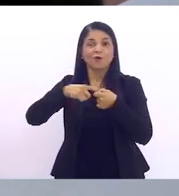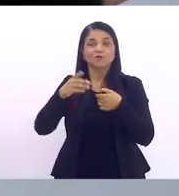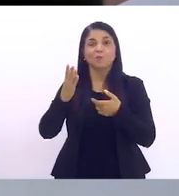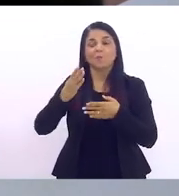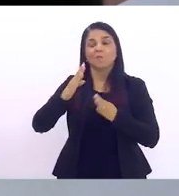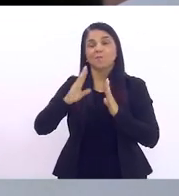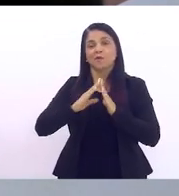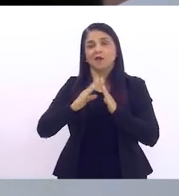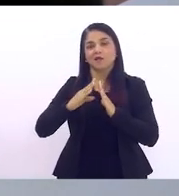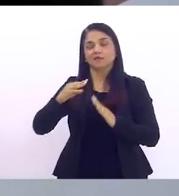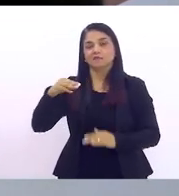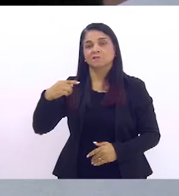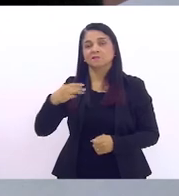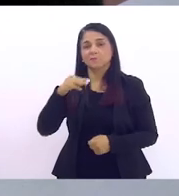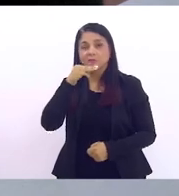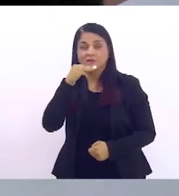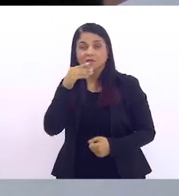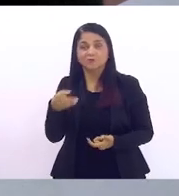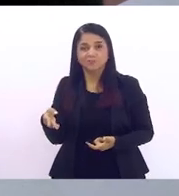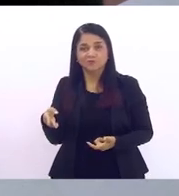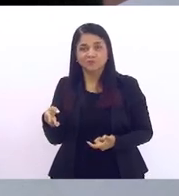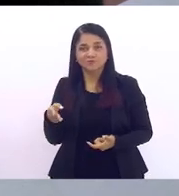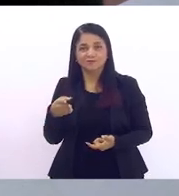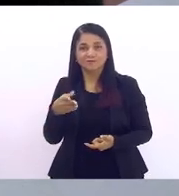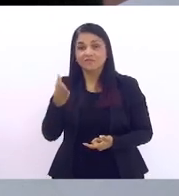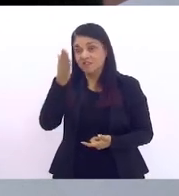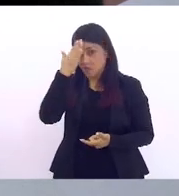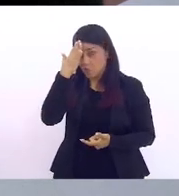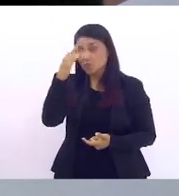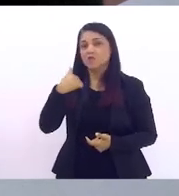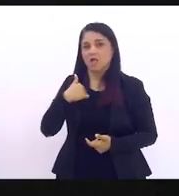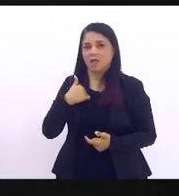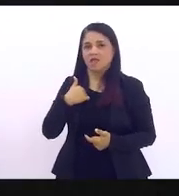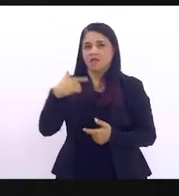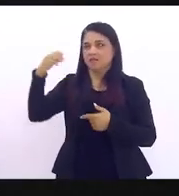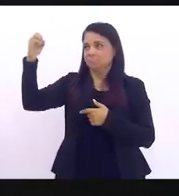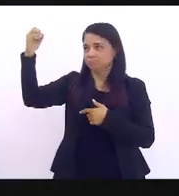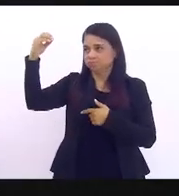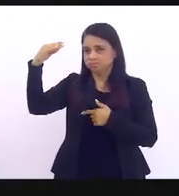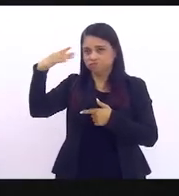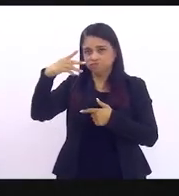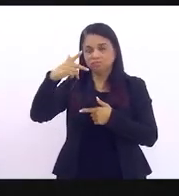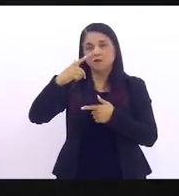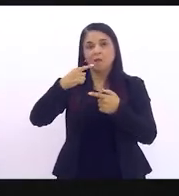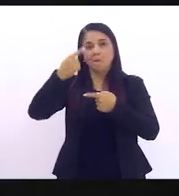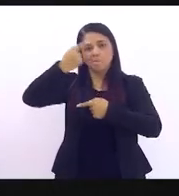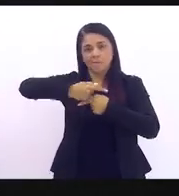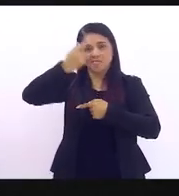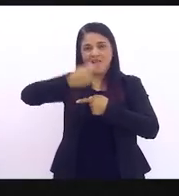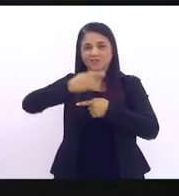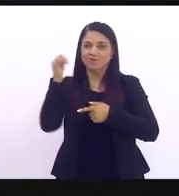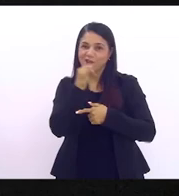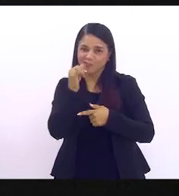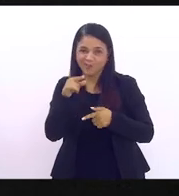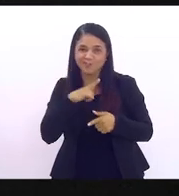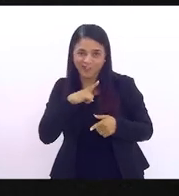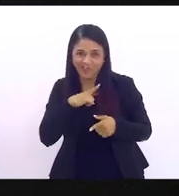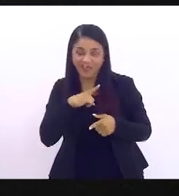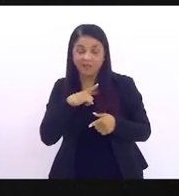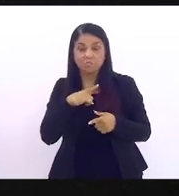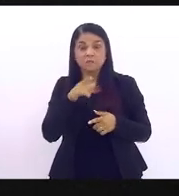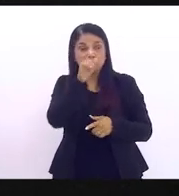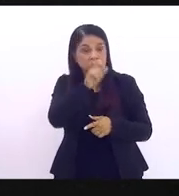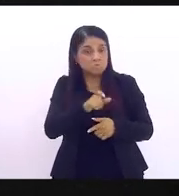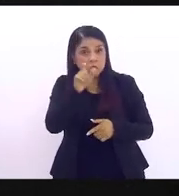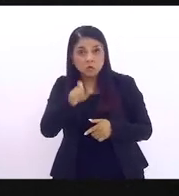Muriqui eu não sei eu sei que lá tem um pedágio eletrônico eu passo na Via frequentemente Mas será que uma pessoa que nunca